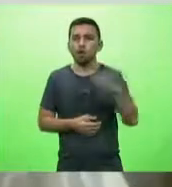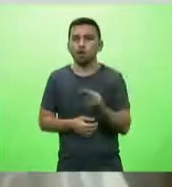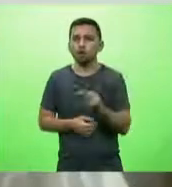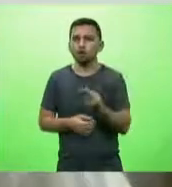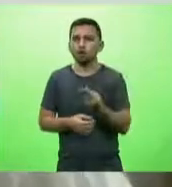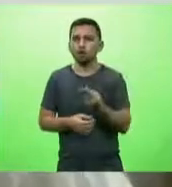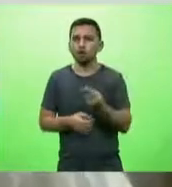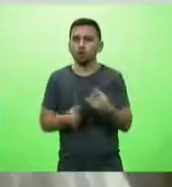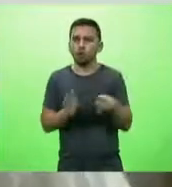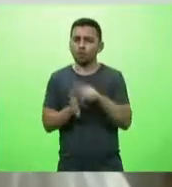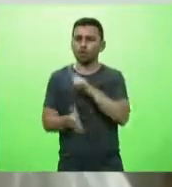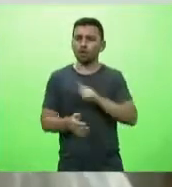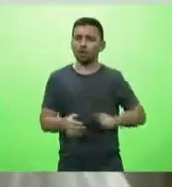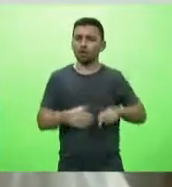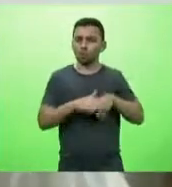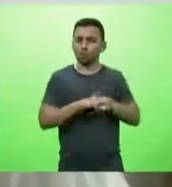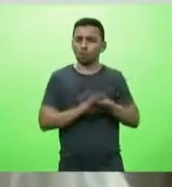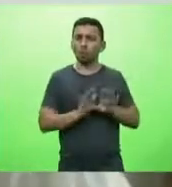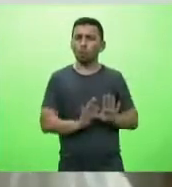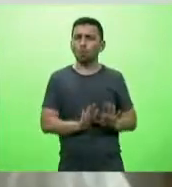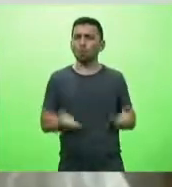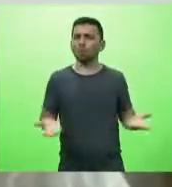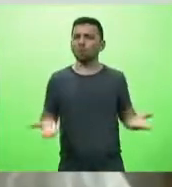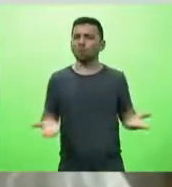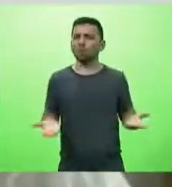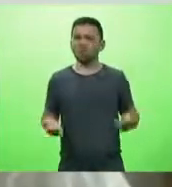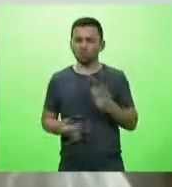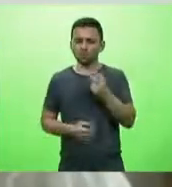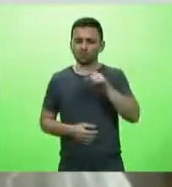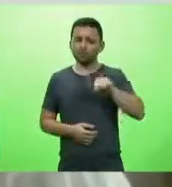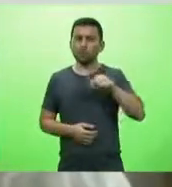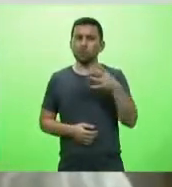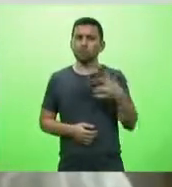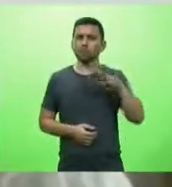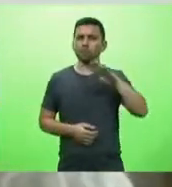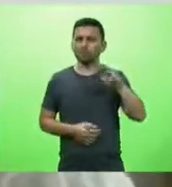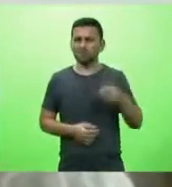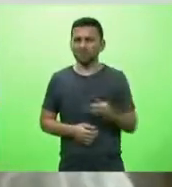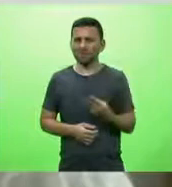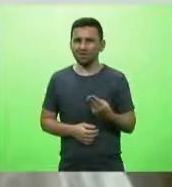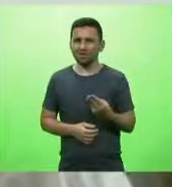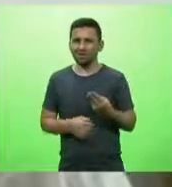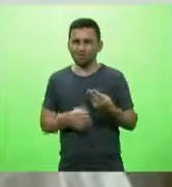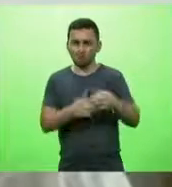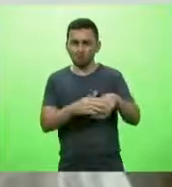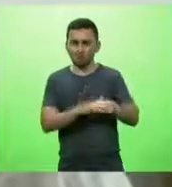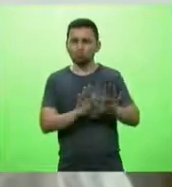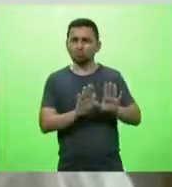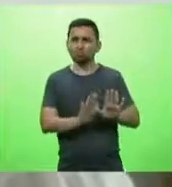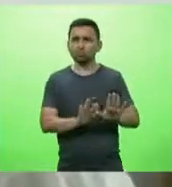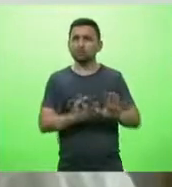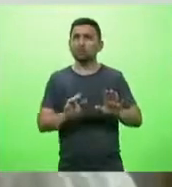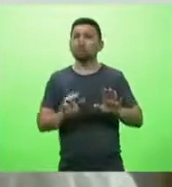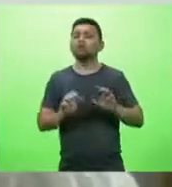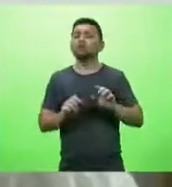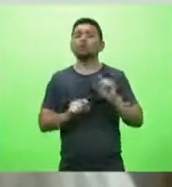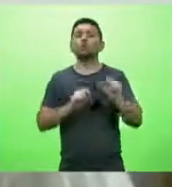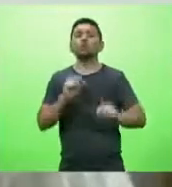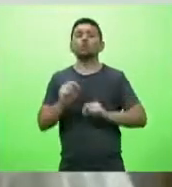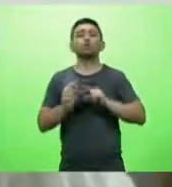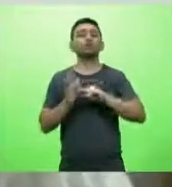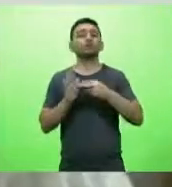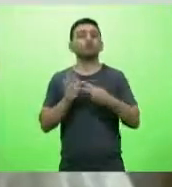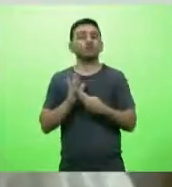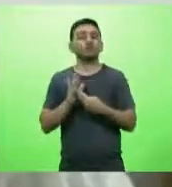do Estado. E esses 2,4 milhões que estão lá parados podem significar